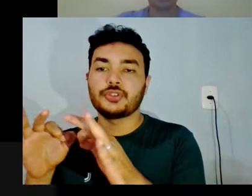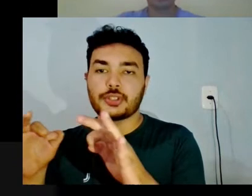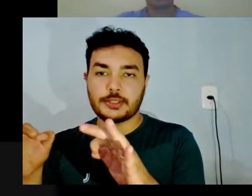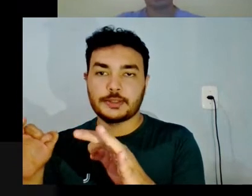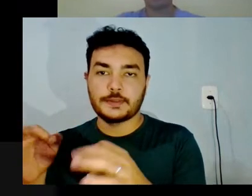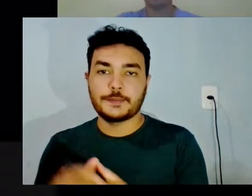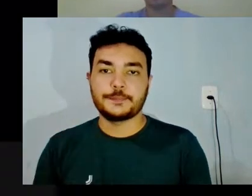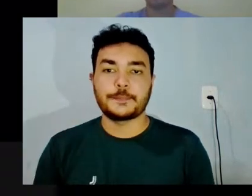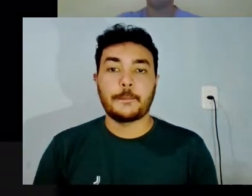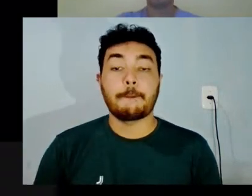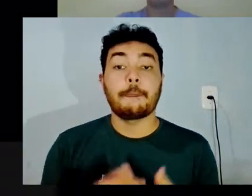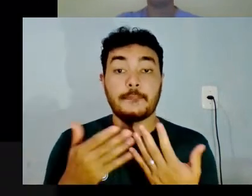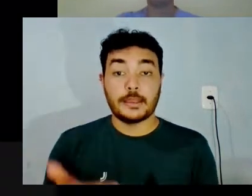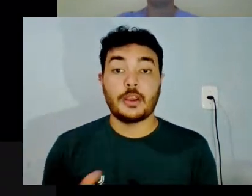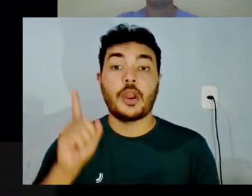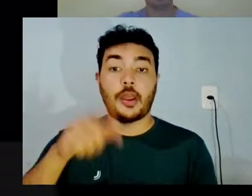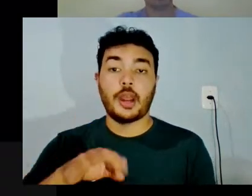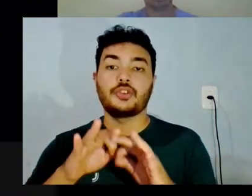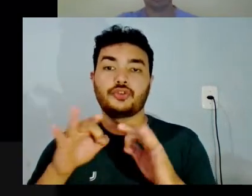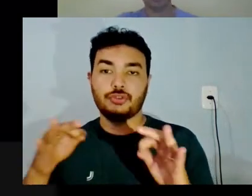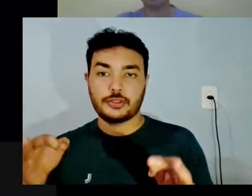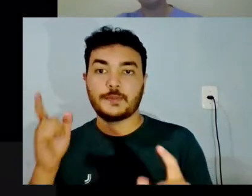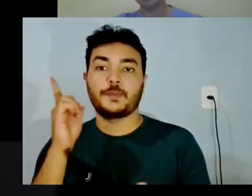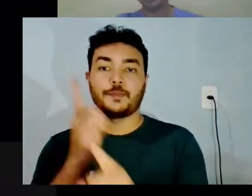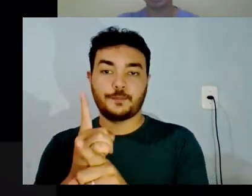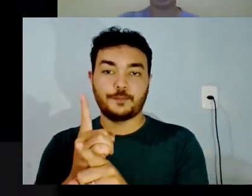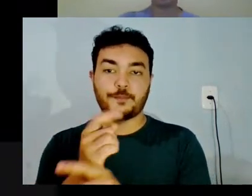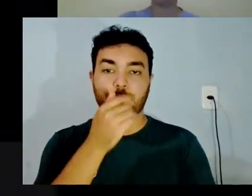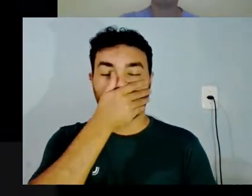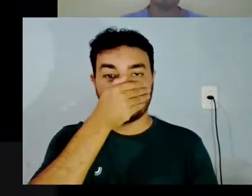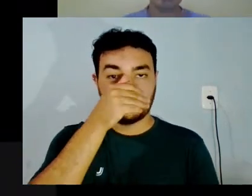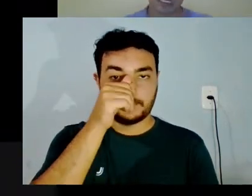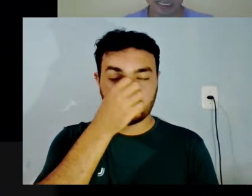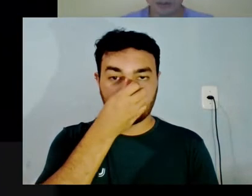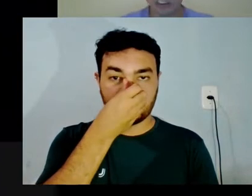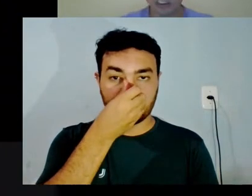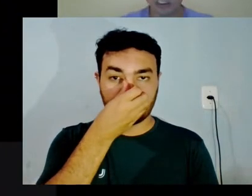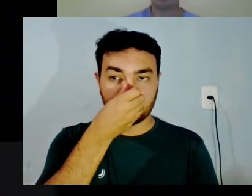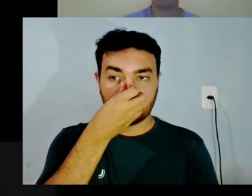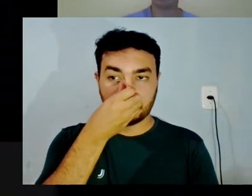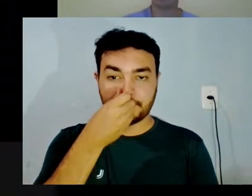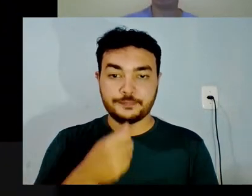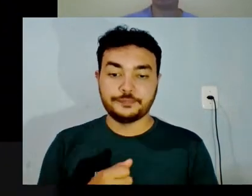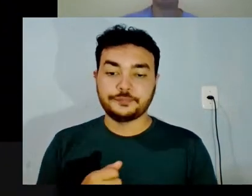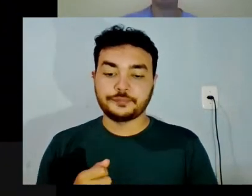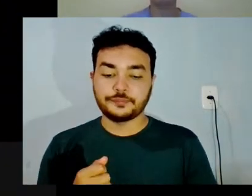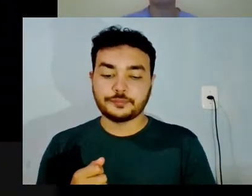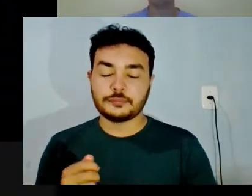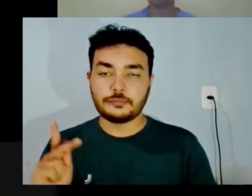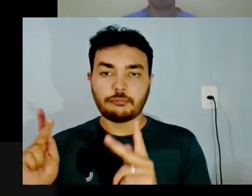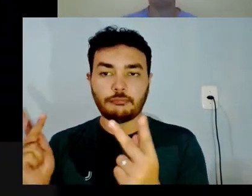então 74,1 vezes 10 a menos 12 metros. E aí, o comprimento da ligação química da molécula de hidrogênio, que